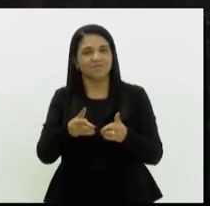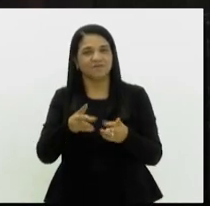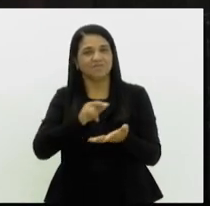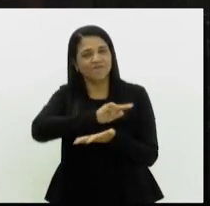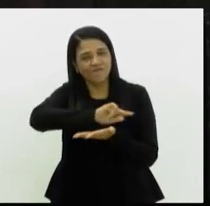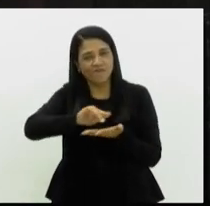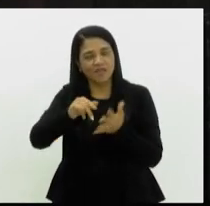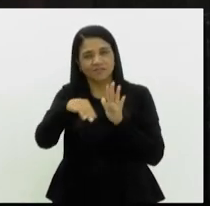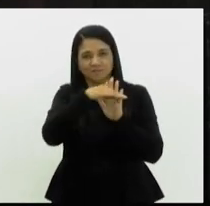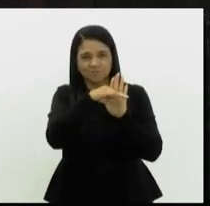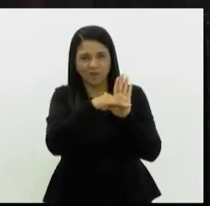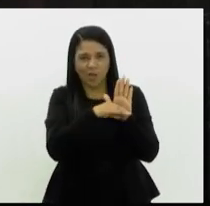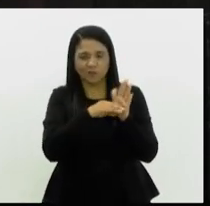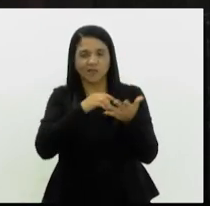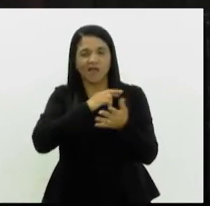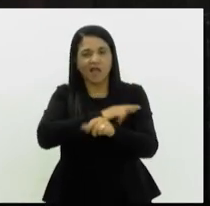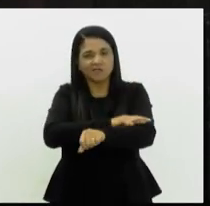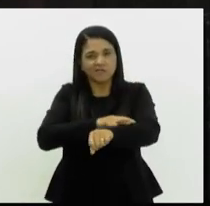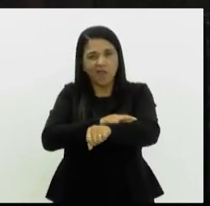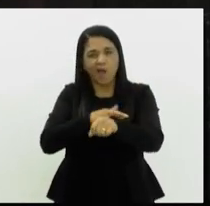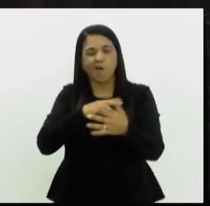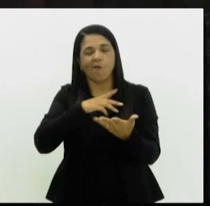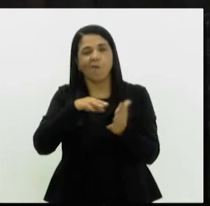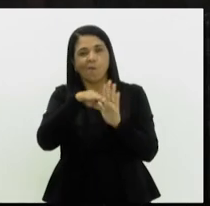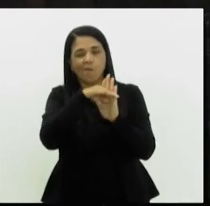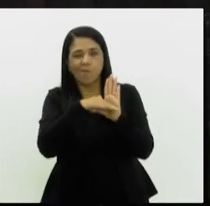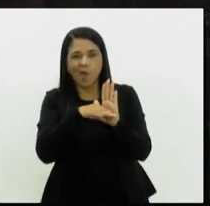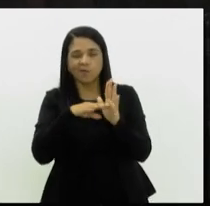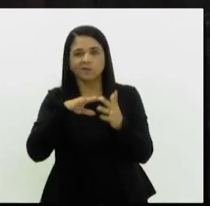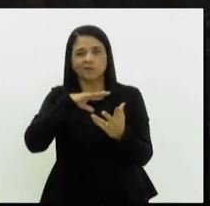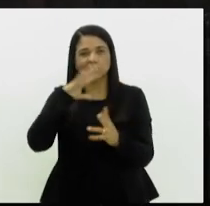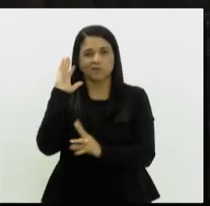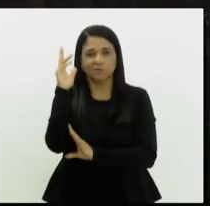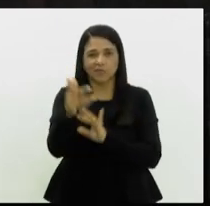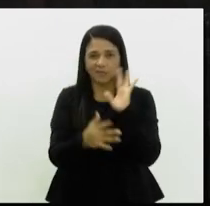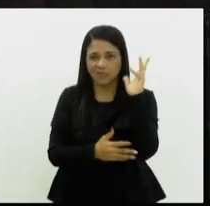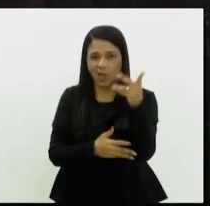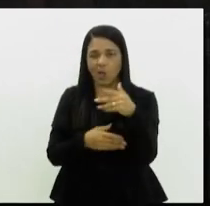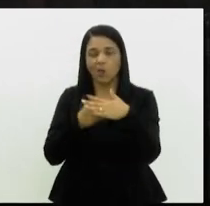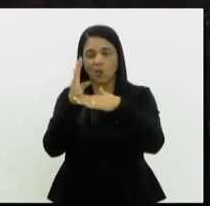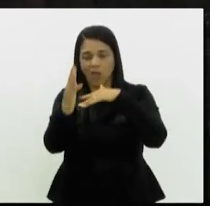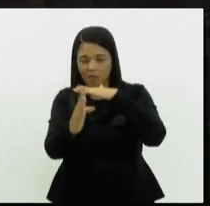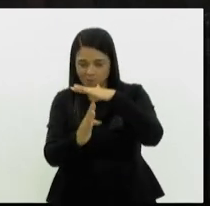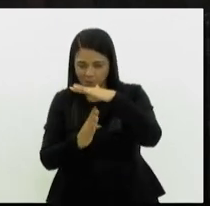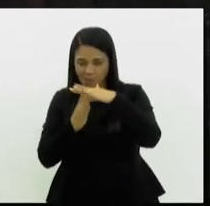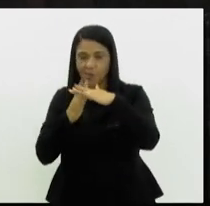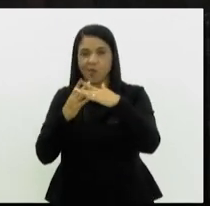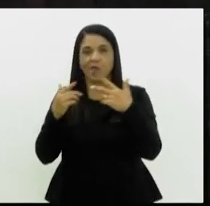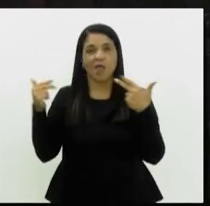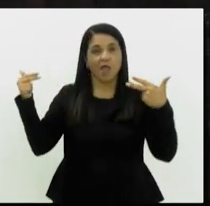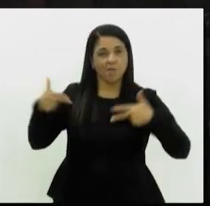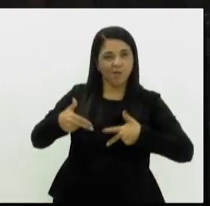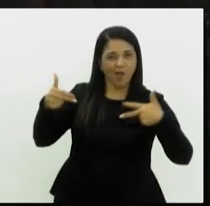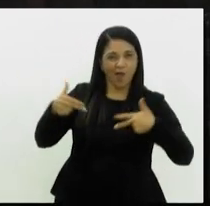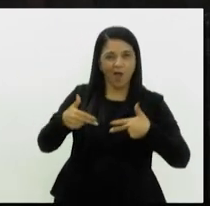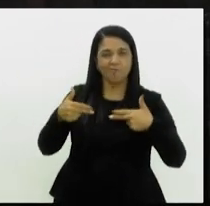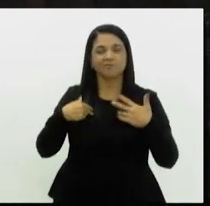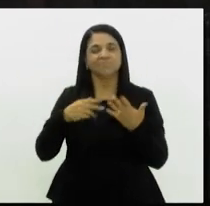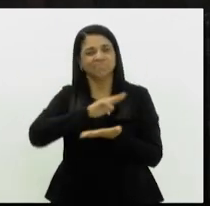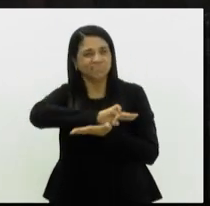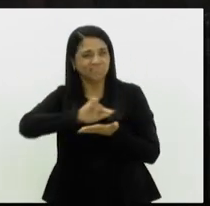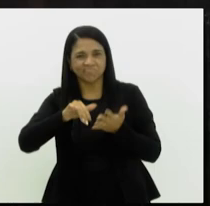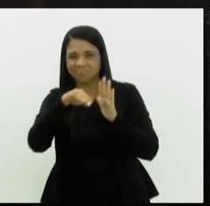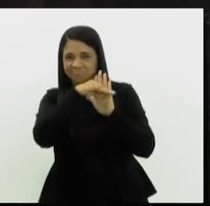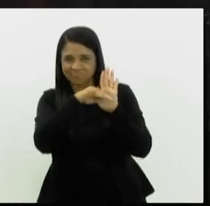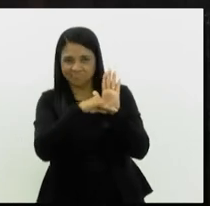diversas pautas, seja na pauta racial, na pauta ambiental, na pauta da migração, na pauta do hip-hop e diversas pautas. É um orgulho